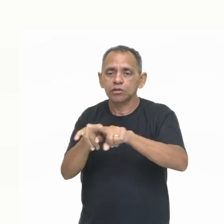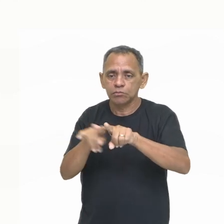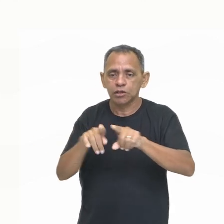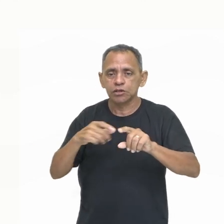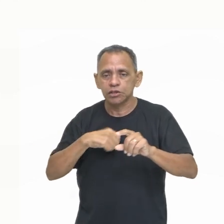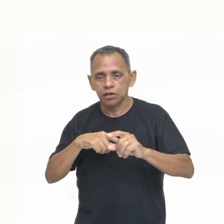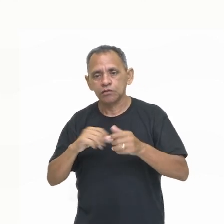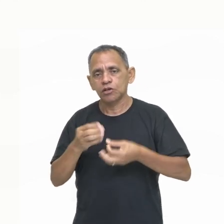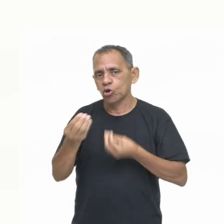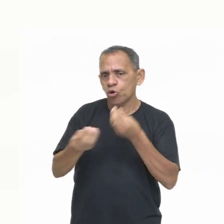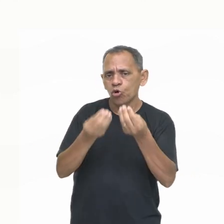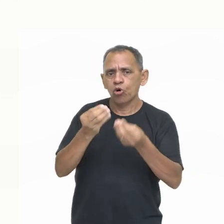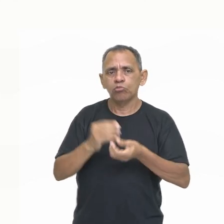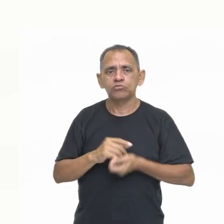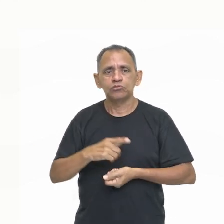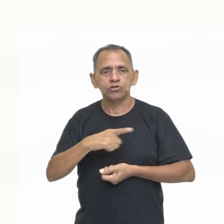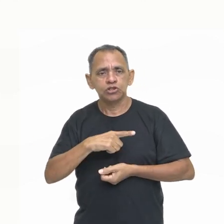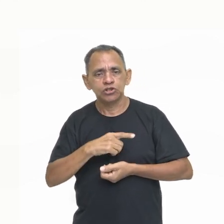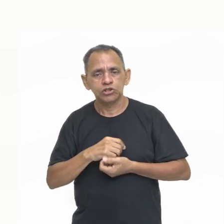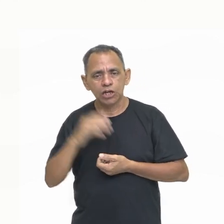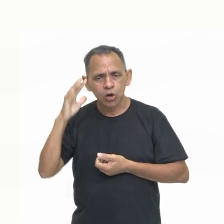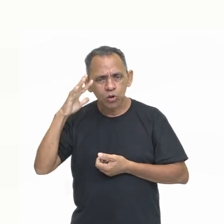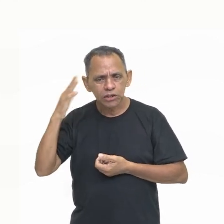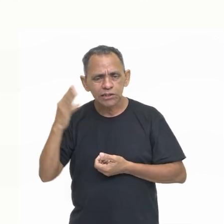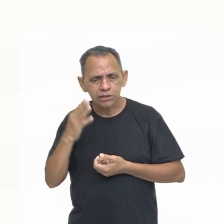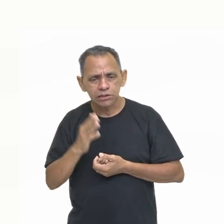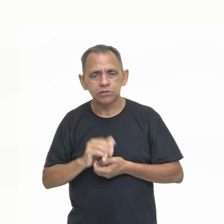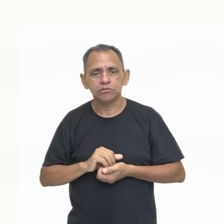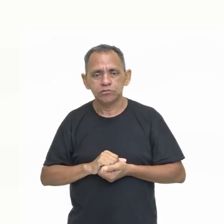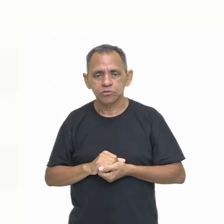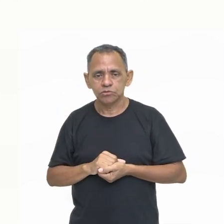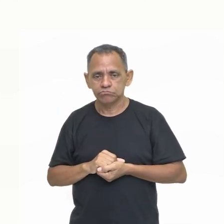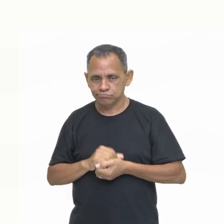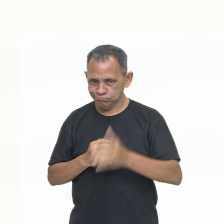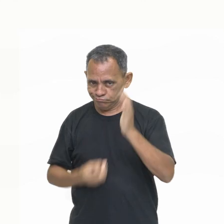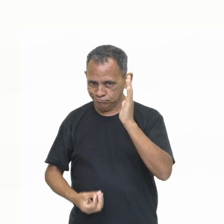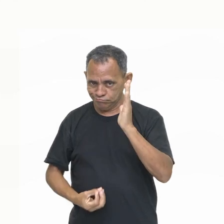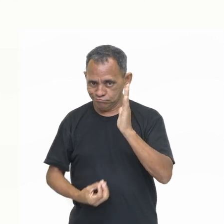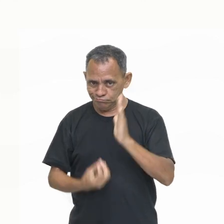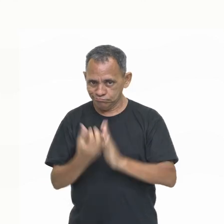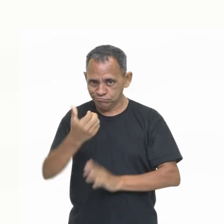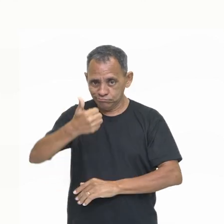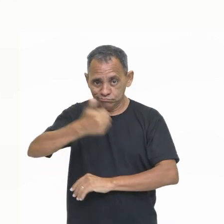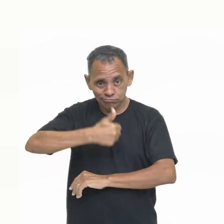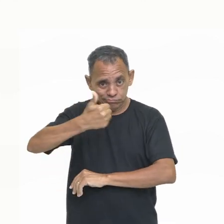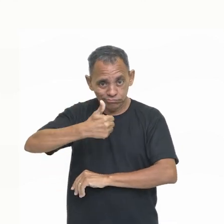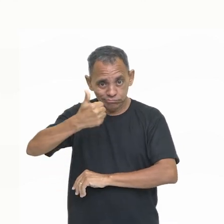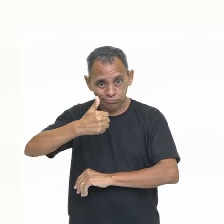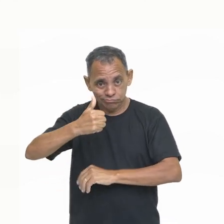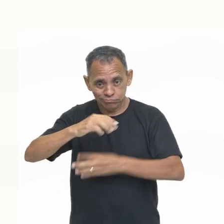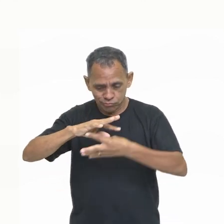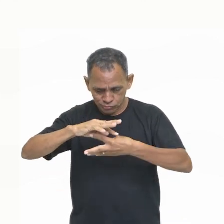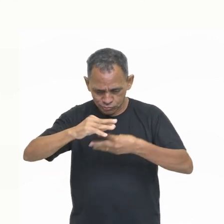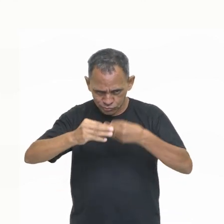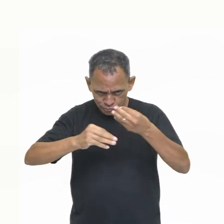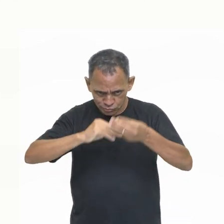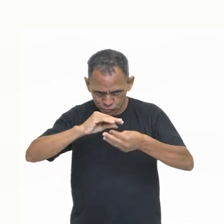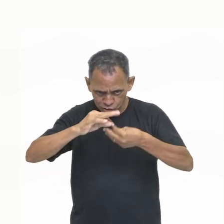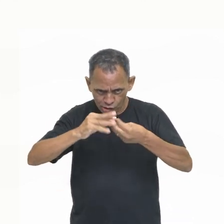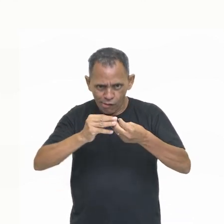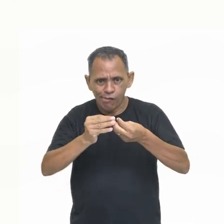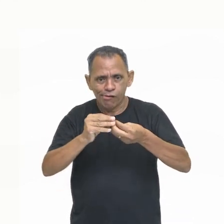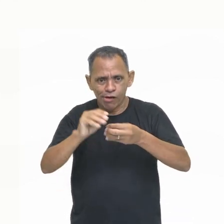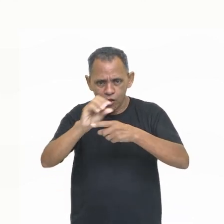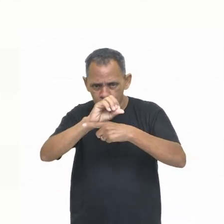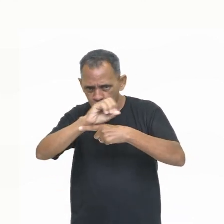de como teria acontecido o surgimento da primeira molécula